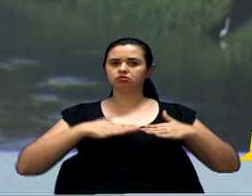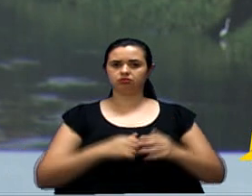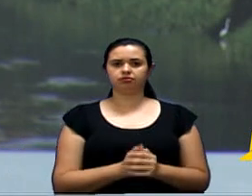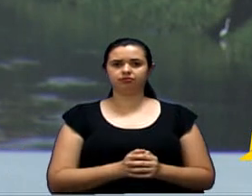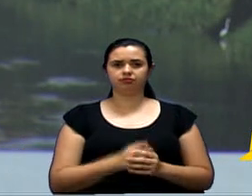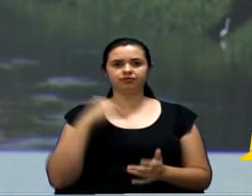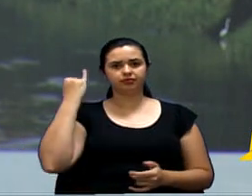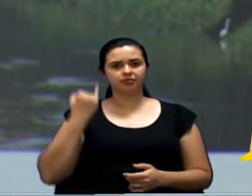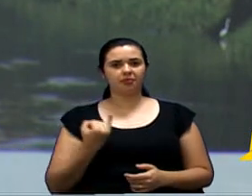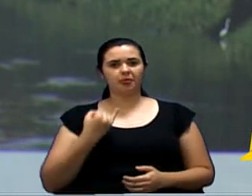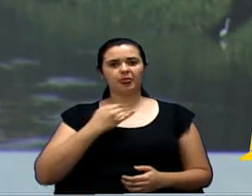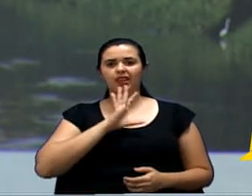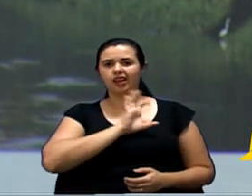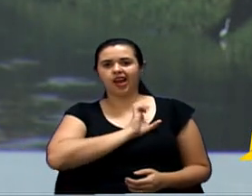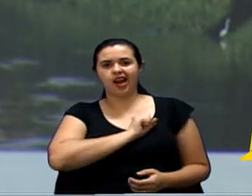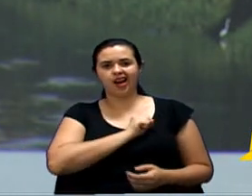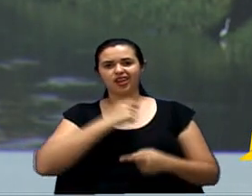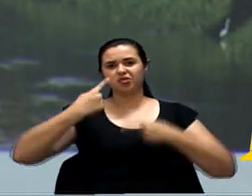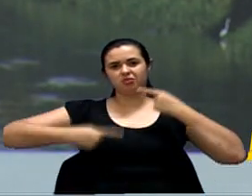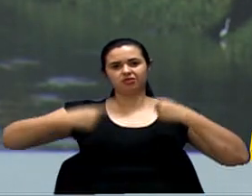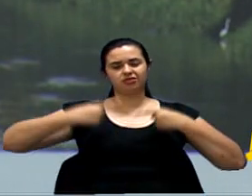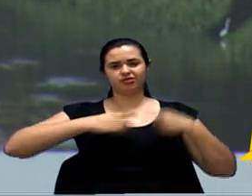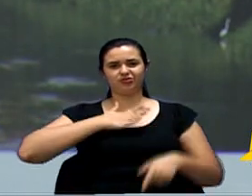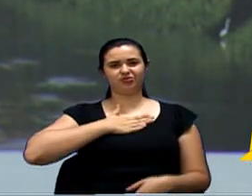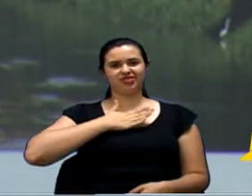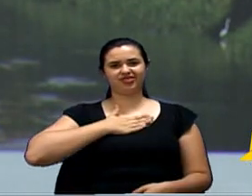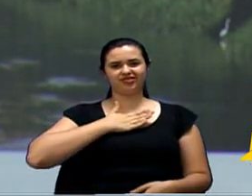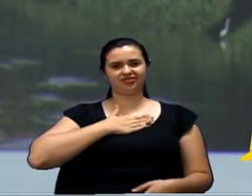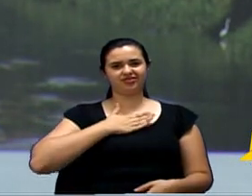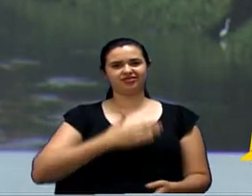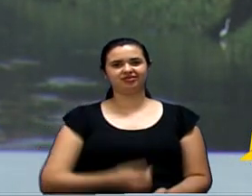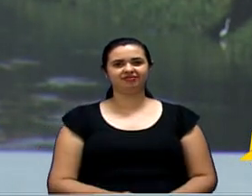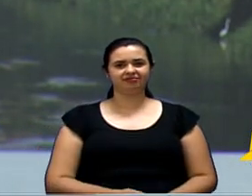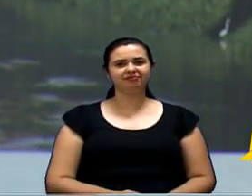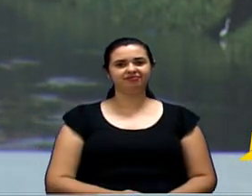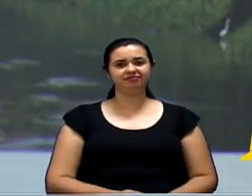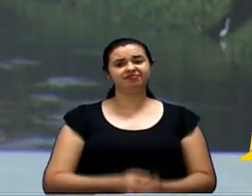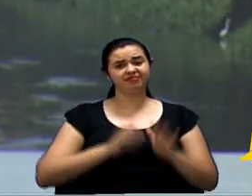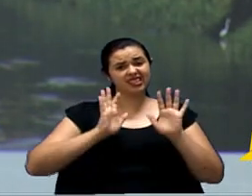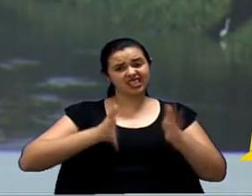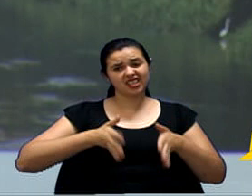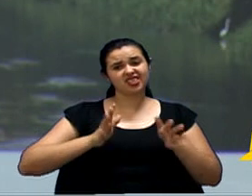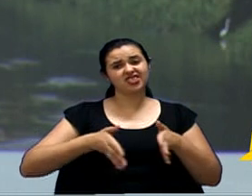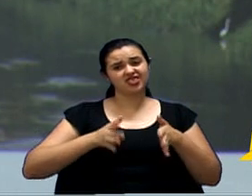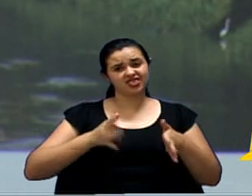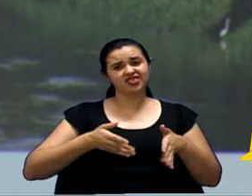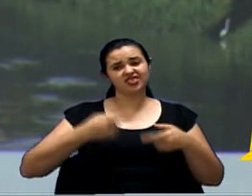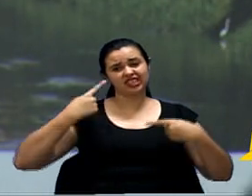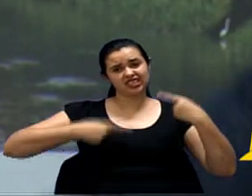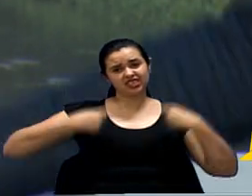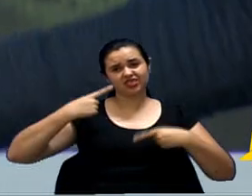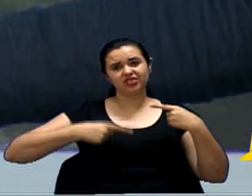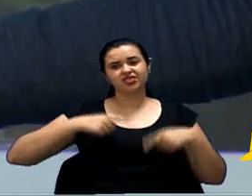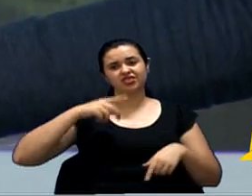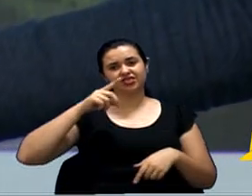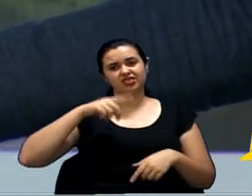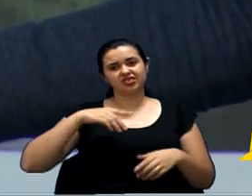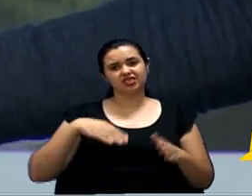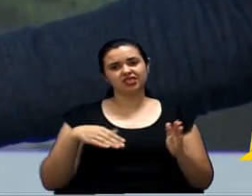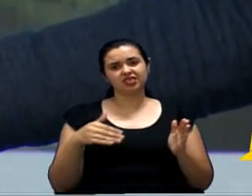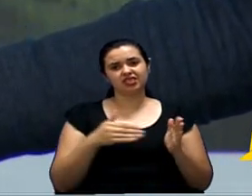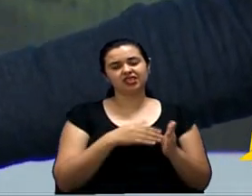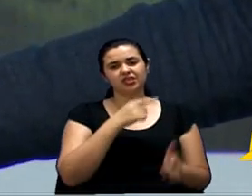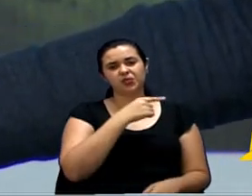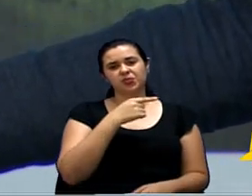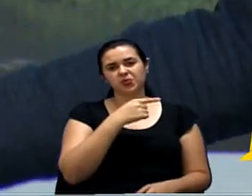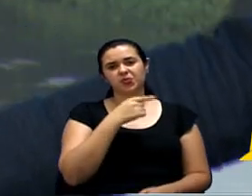discutir comigo, né? Adora. Eu já discuti até com o presidente da Câmara aqui. E o presidente é